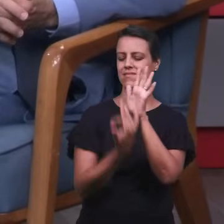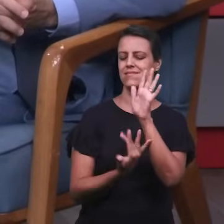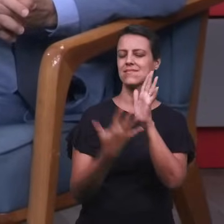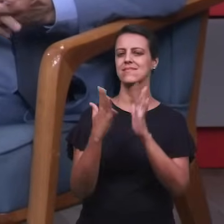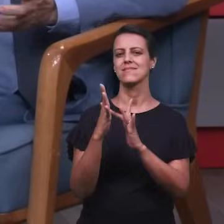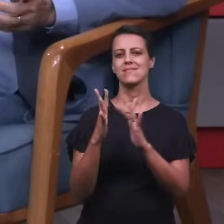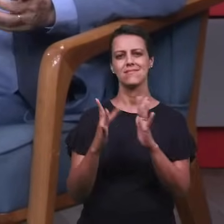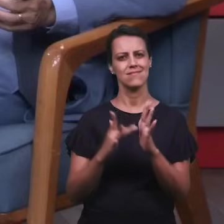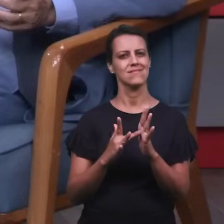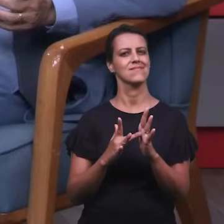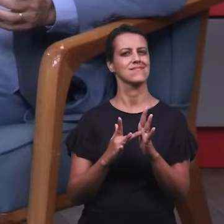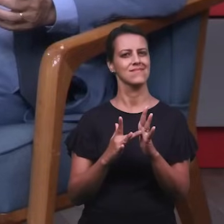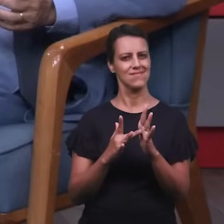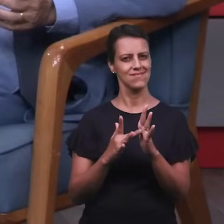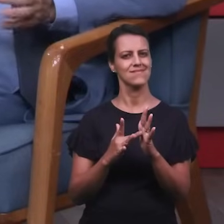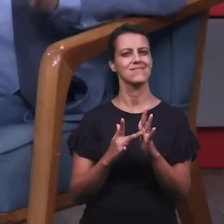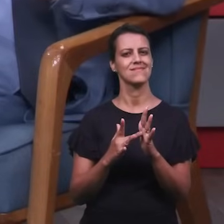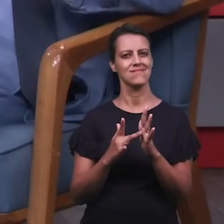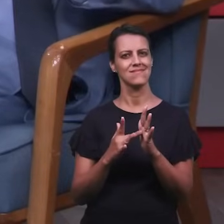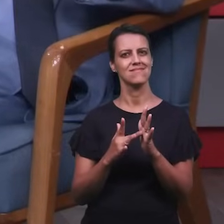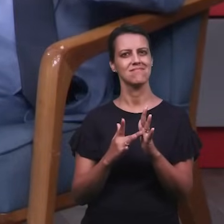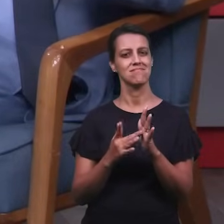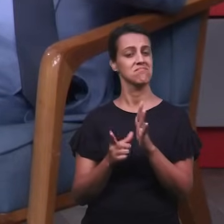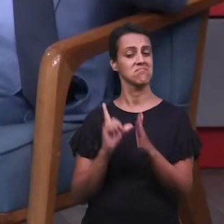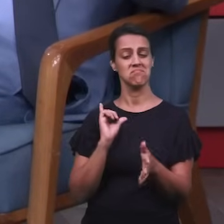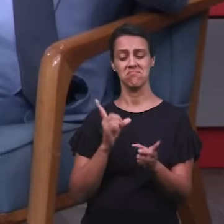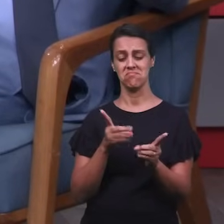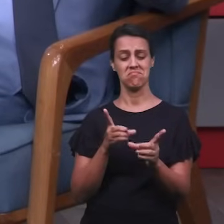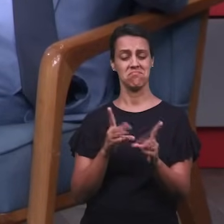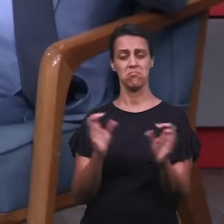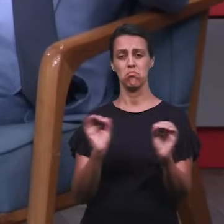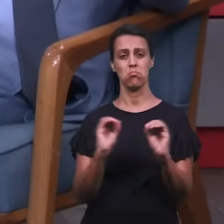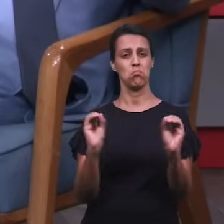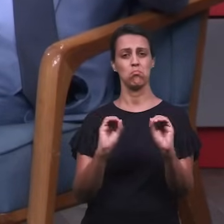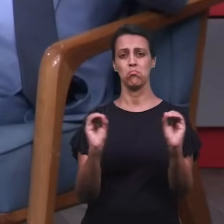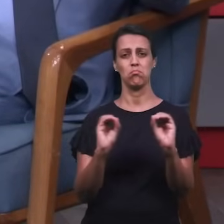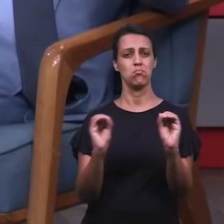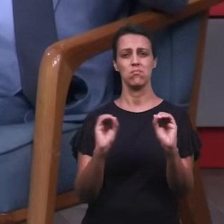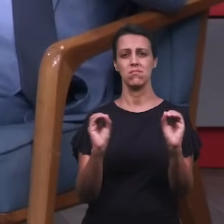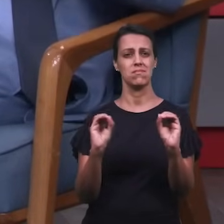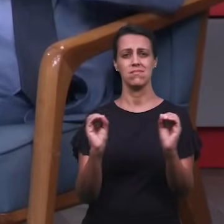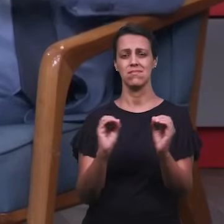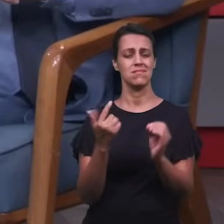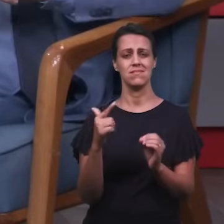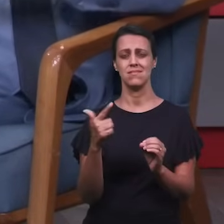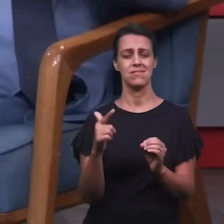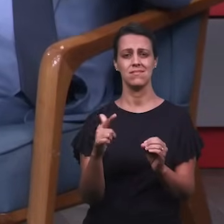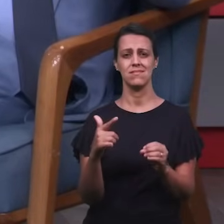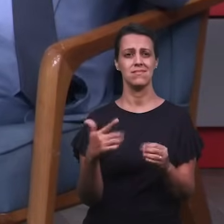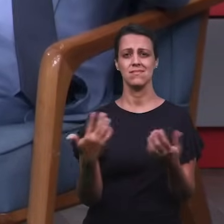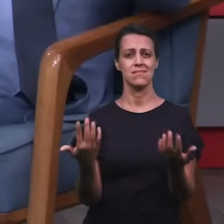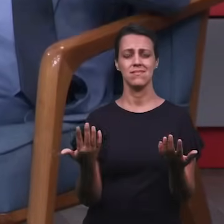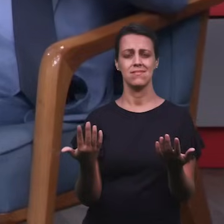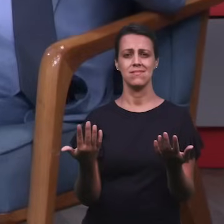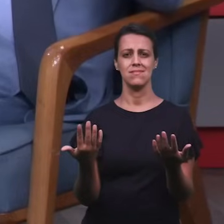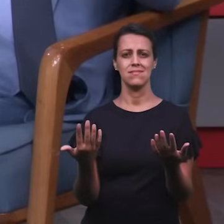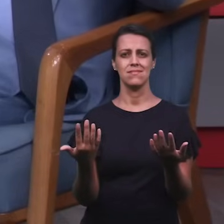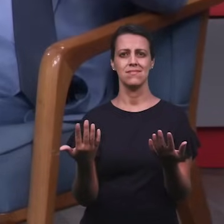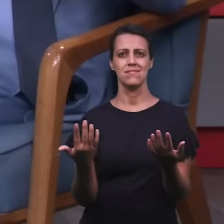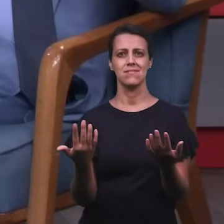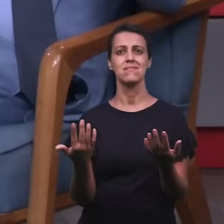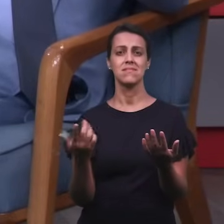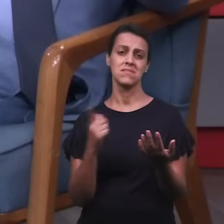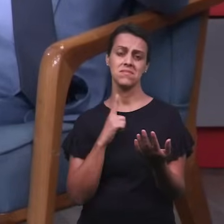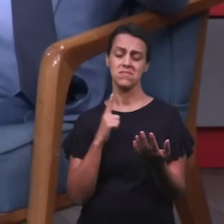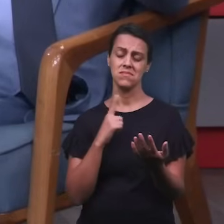Jesus. Vejam, nós não tínhamos nenhuma doutrina, nada. Há um grupo batizado